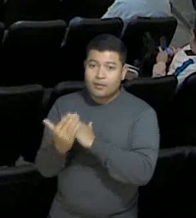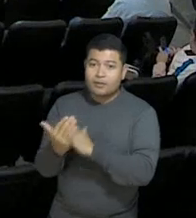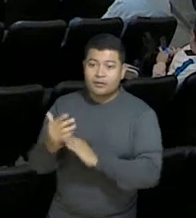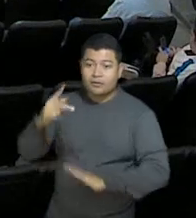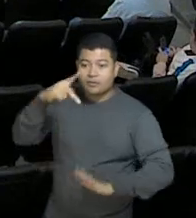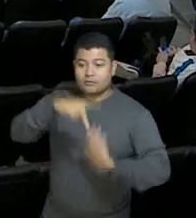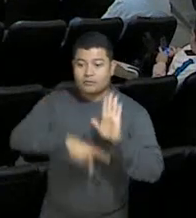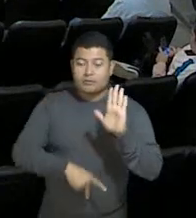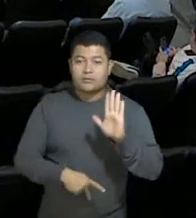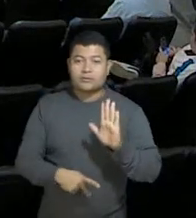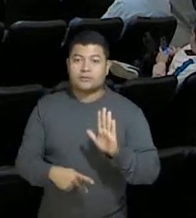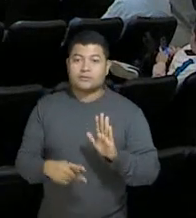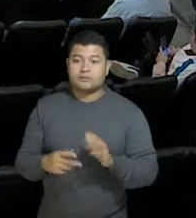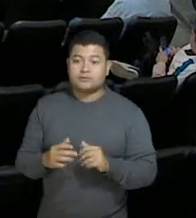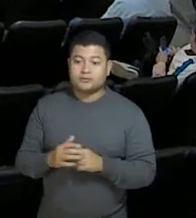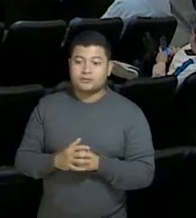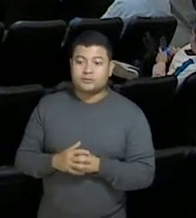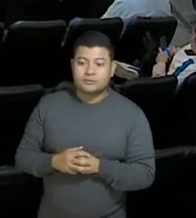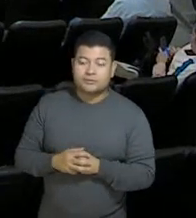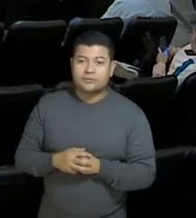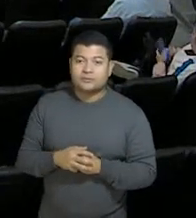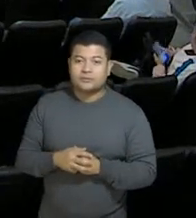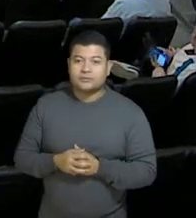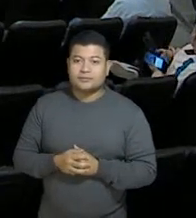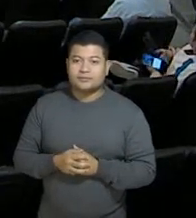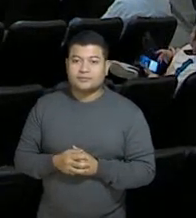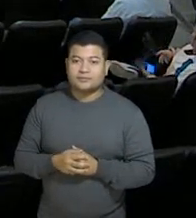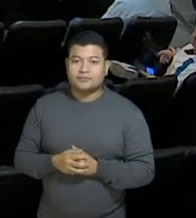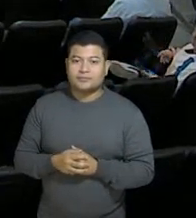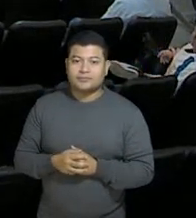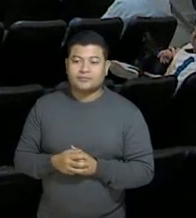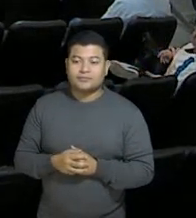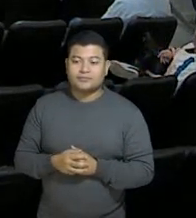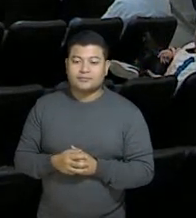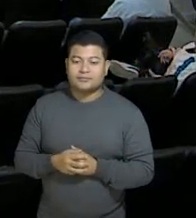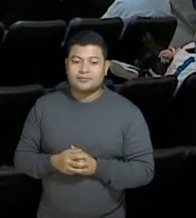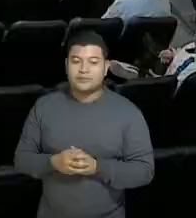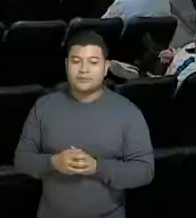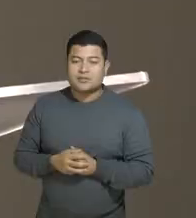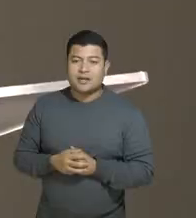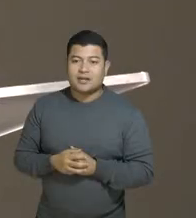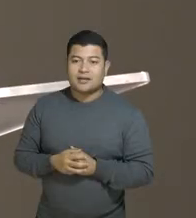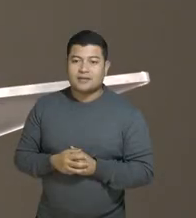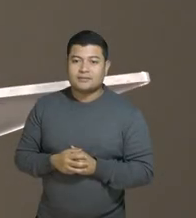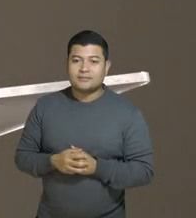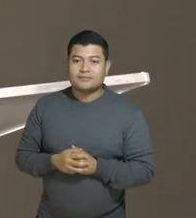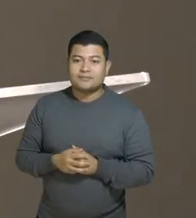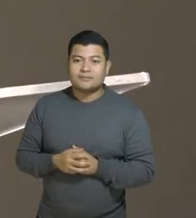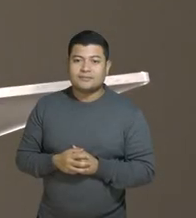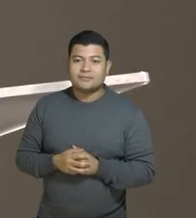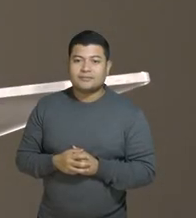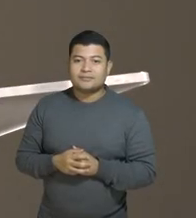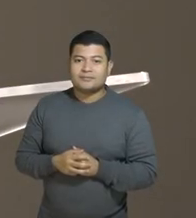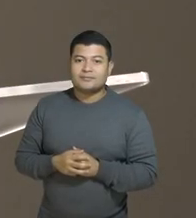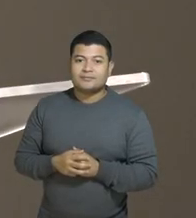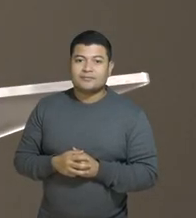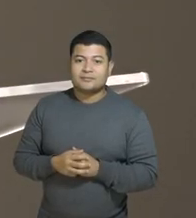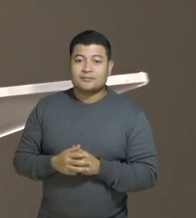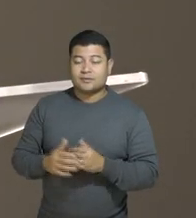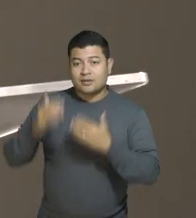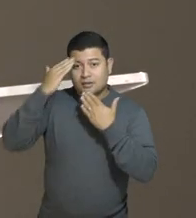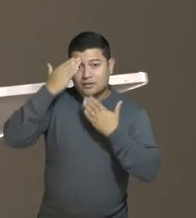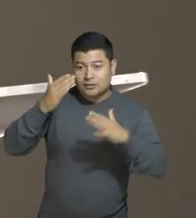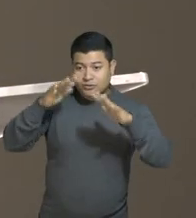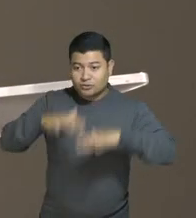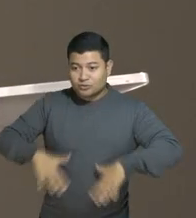eles prontamente, sempre tinham alguém para atender. Muito obrigada pela escola, tá? Então, senhoras e senhores, agradecemos a todos que nos